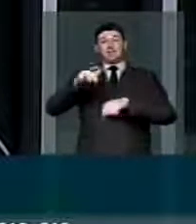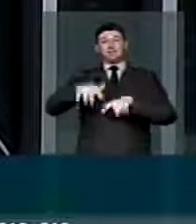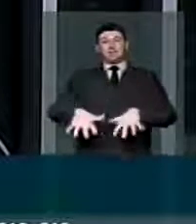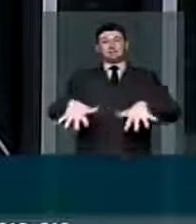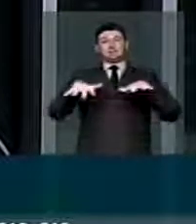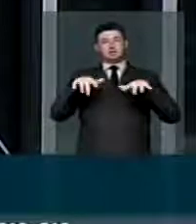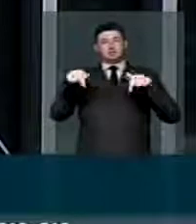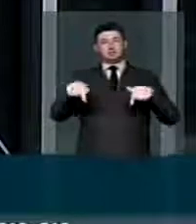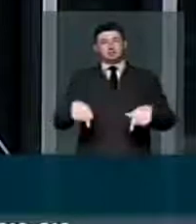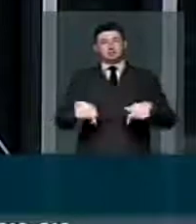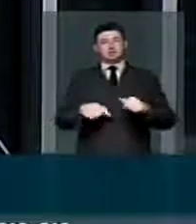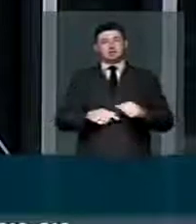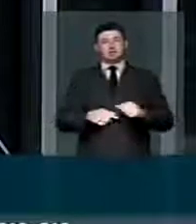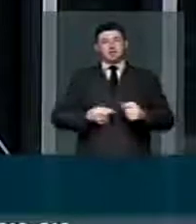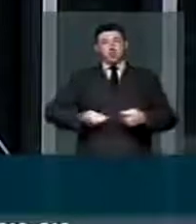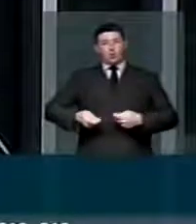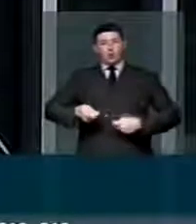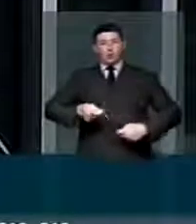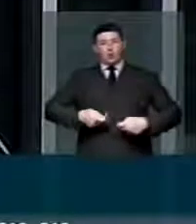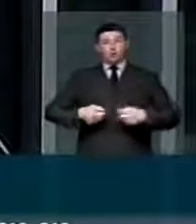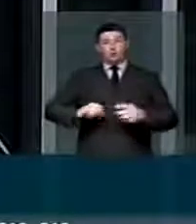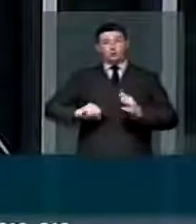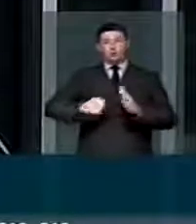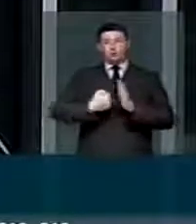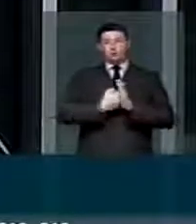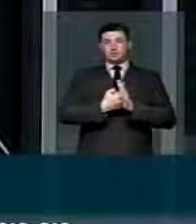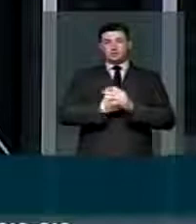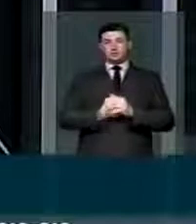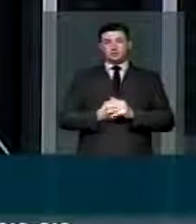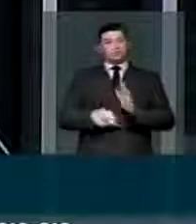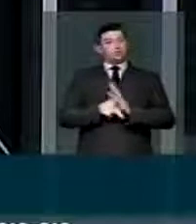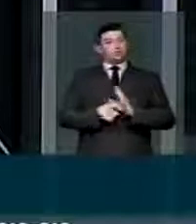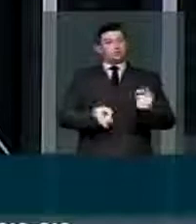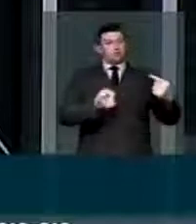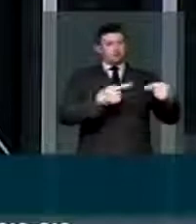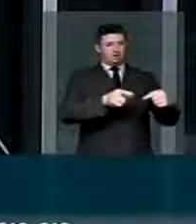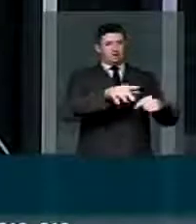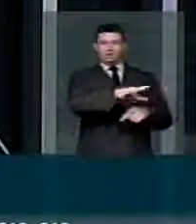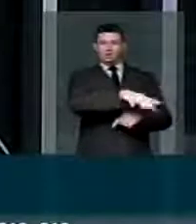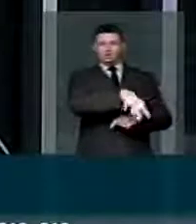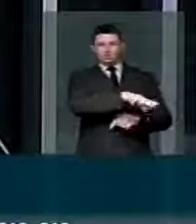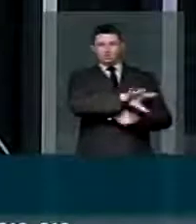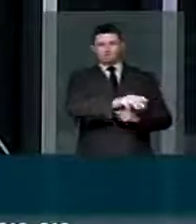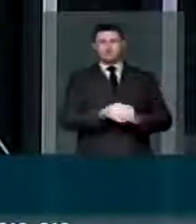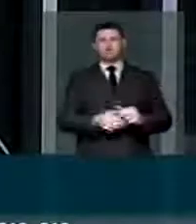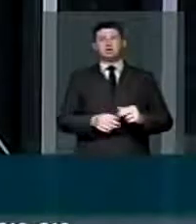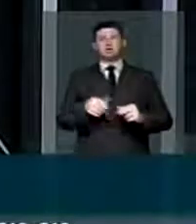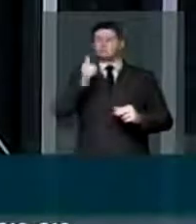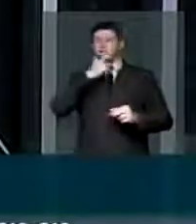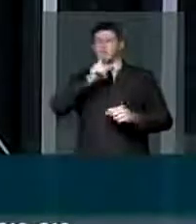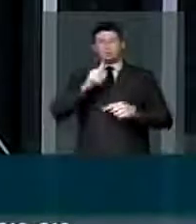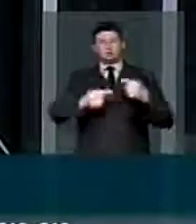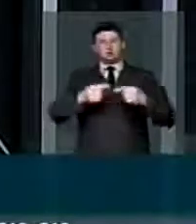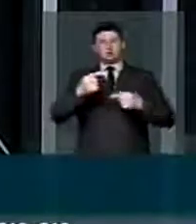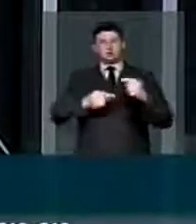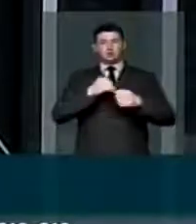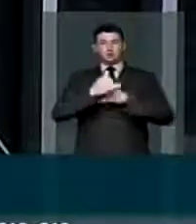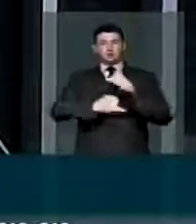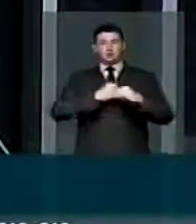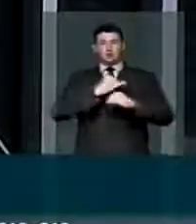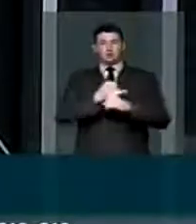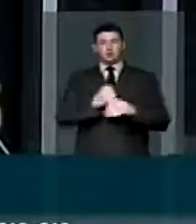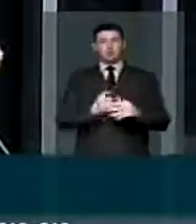plenário numa manobra obstrucionista da oposição. Para não discutirmos o Marco Civil da